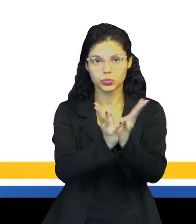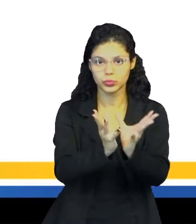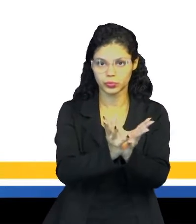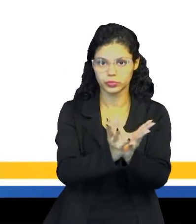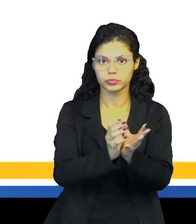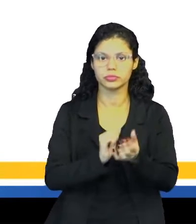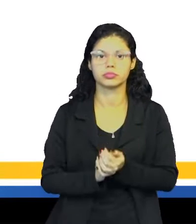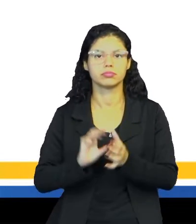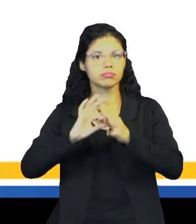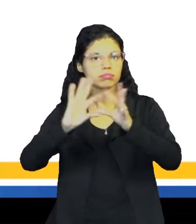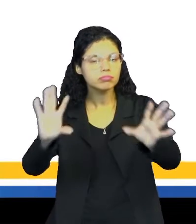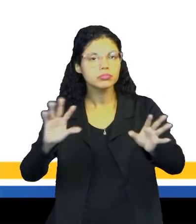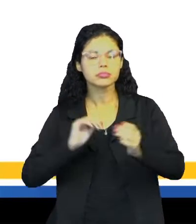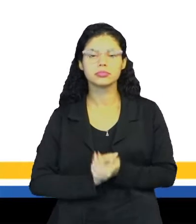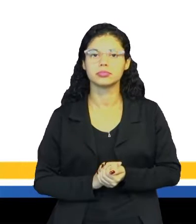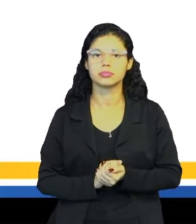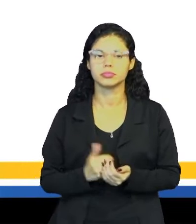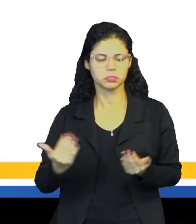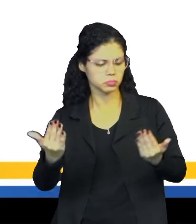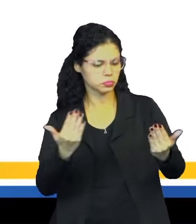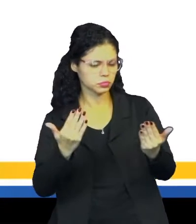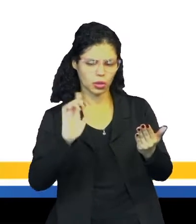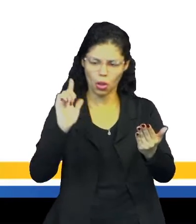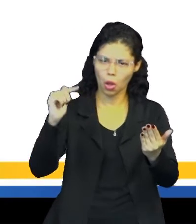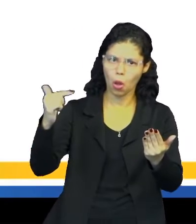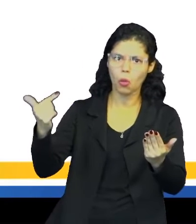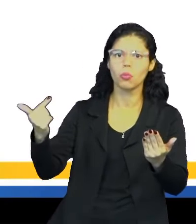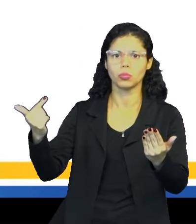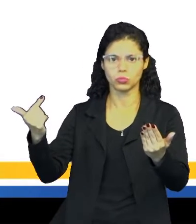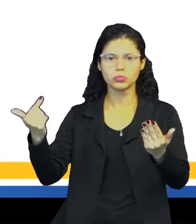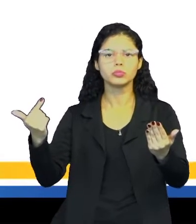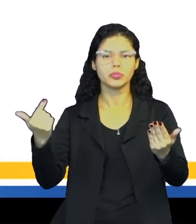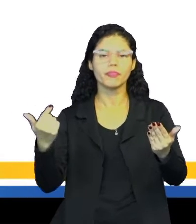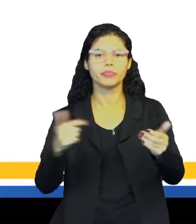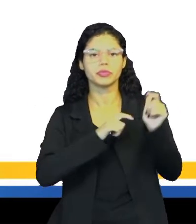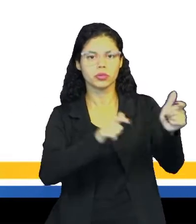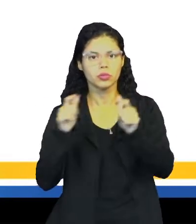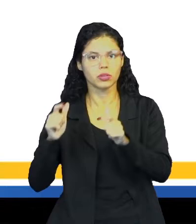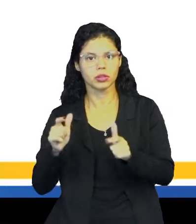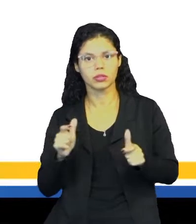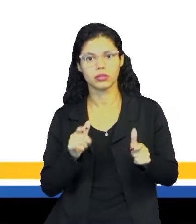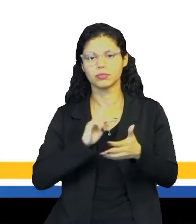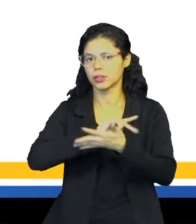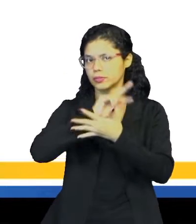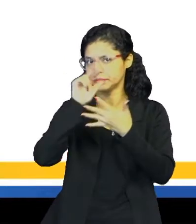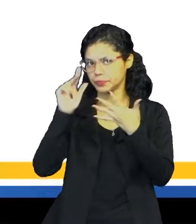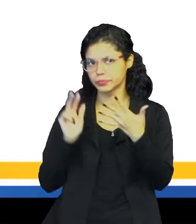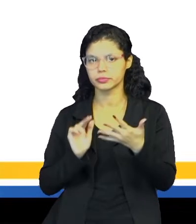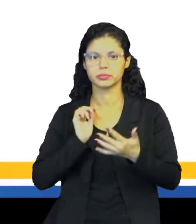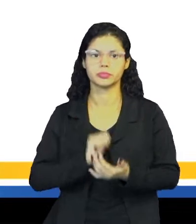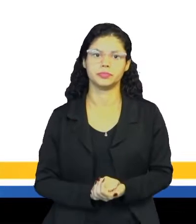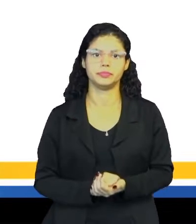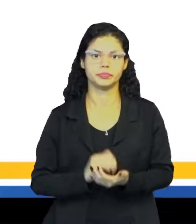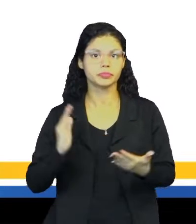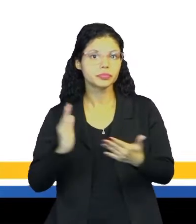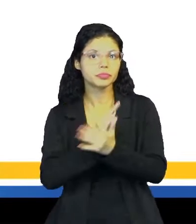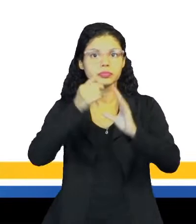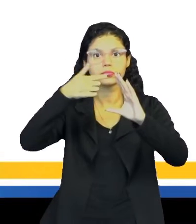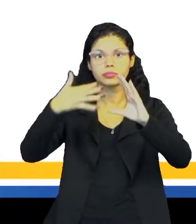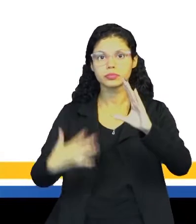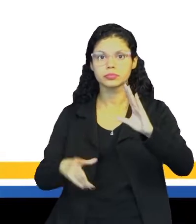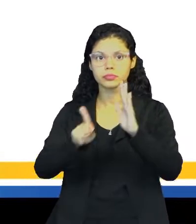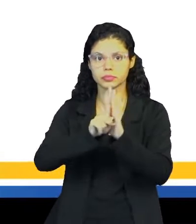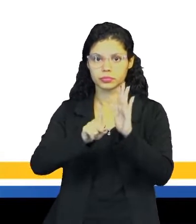colônias. Têm vida livre ou associam-se a outros organismos. Habitam os mais variados ambientes. Algumas espécies são parasitas